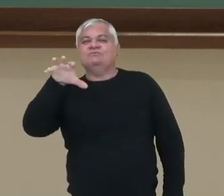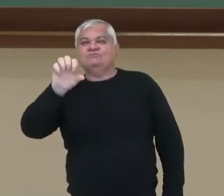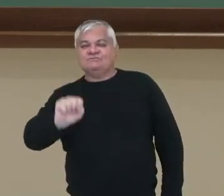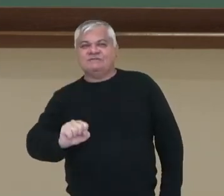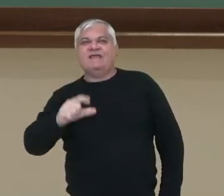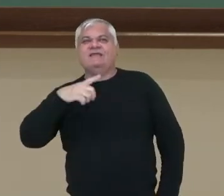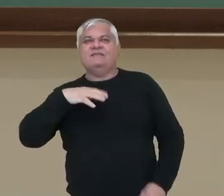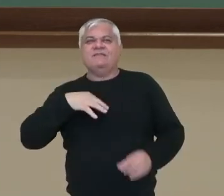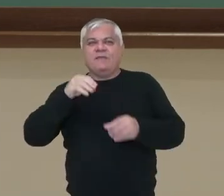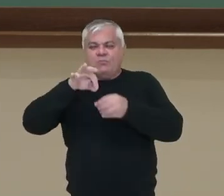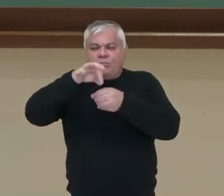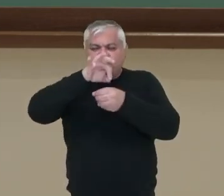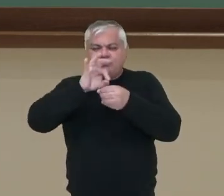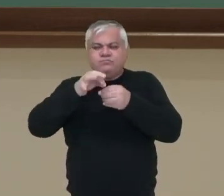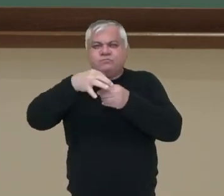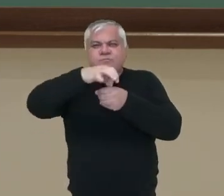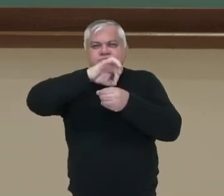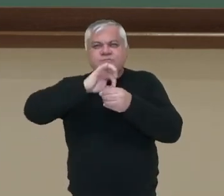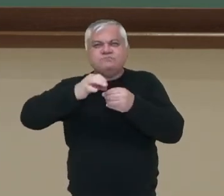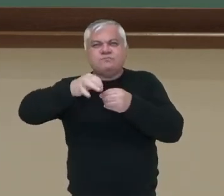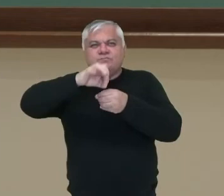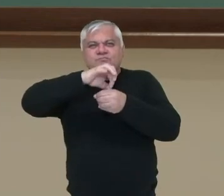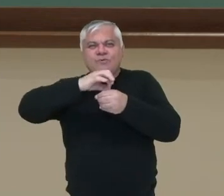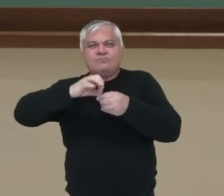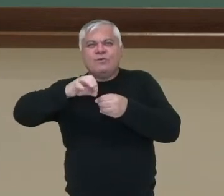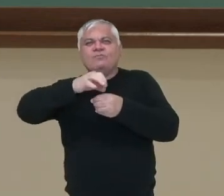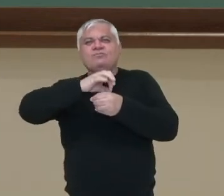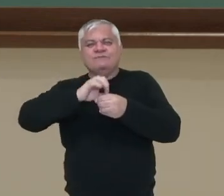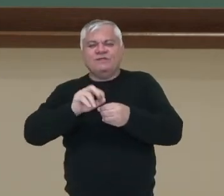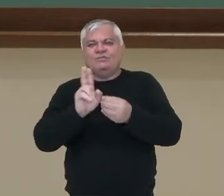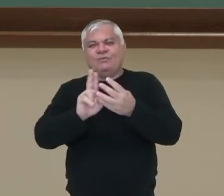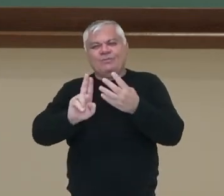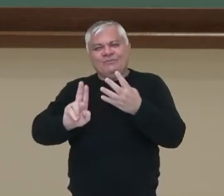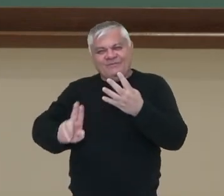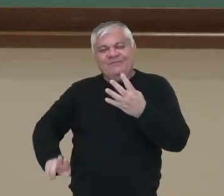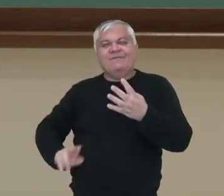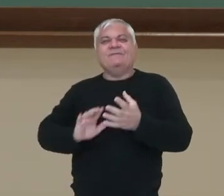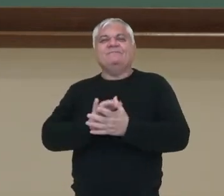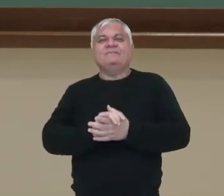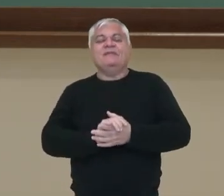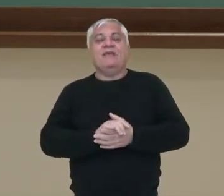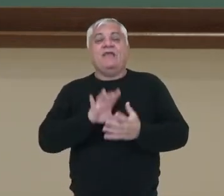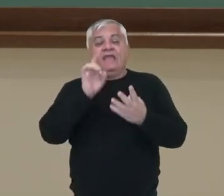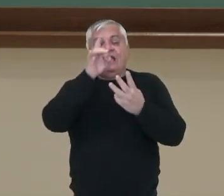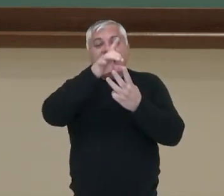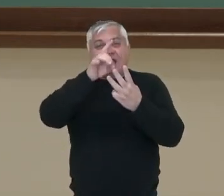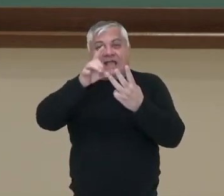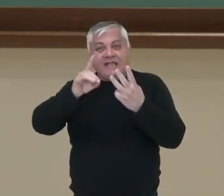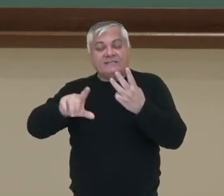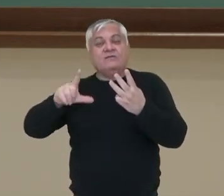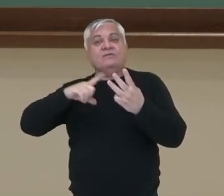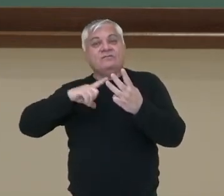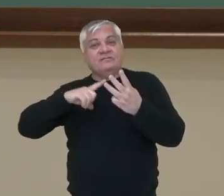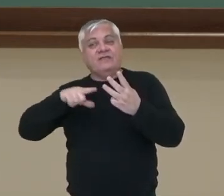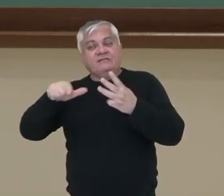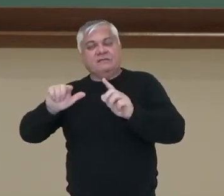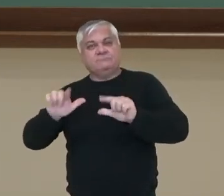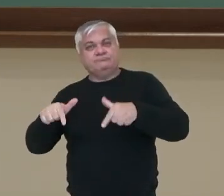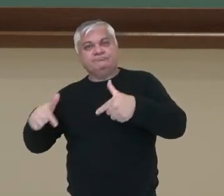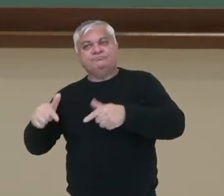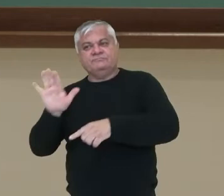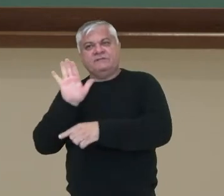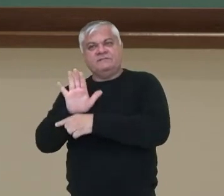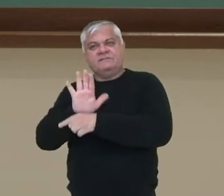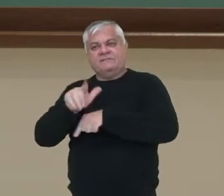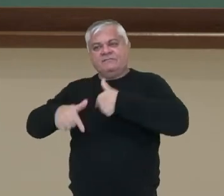tem bolinhas dentro deles, né, que é o eosinófilo, basófilo, neutrófilo, né, cada um deles vai ter a sua ação no corpo, então